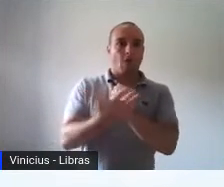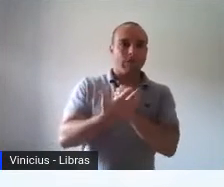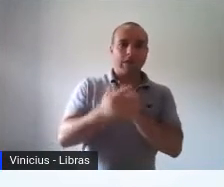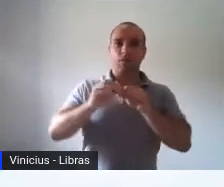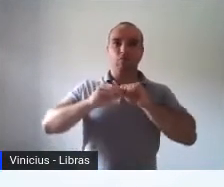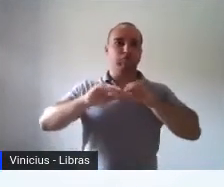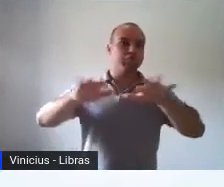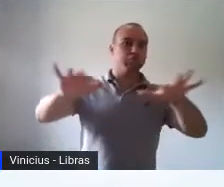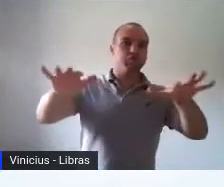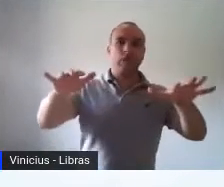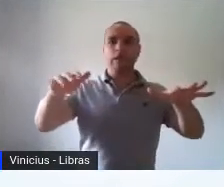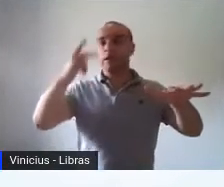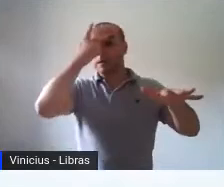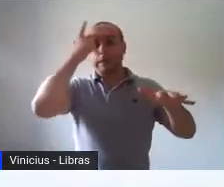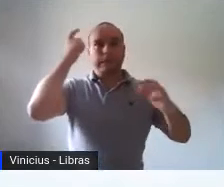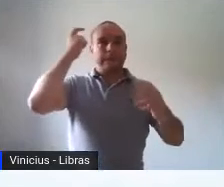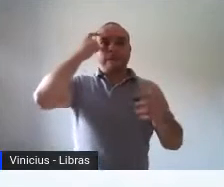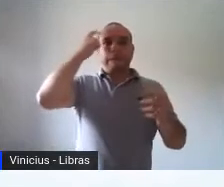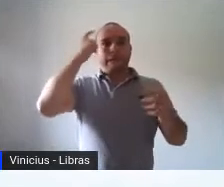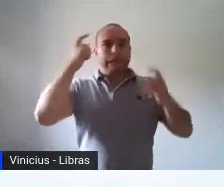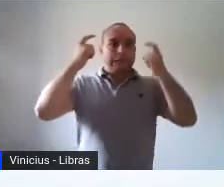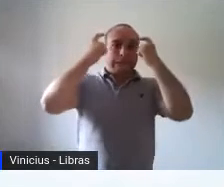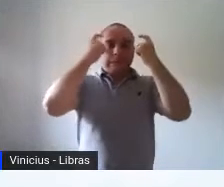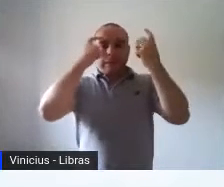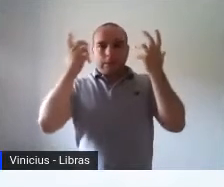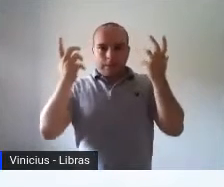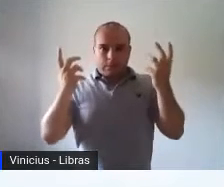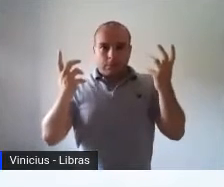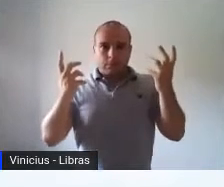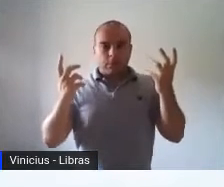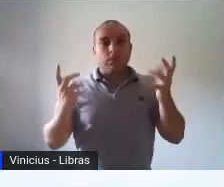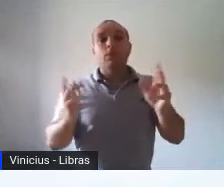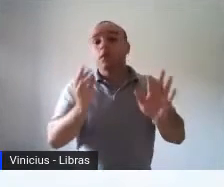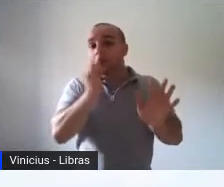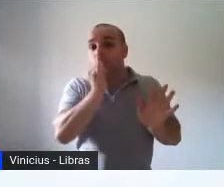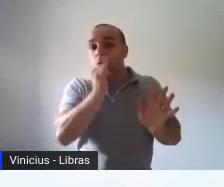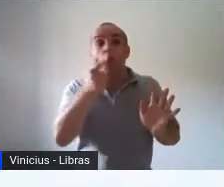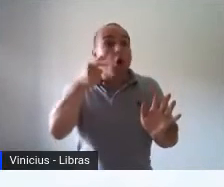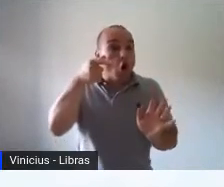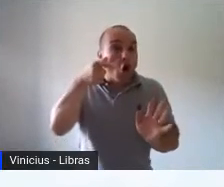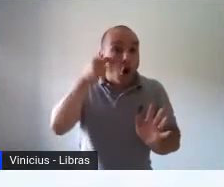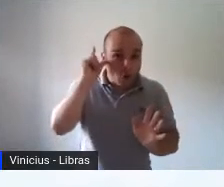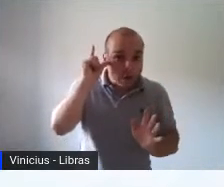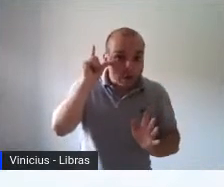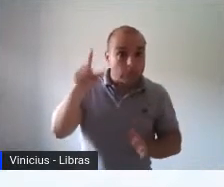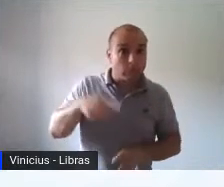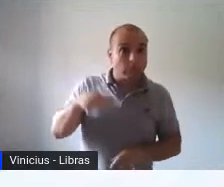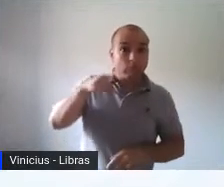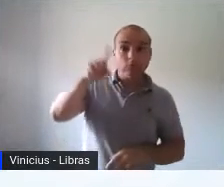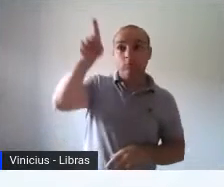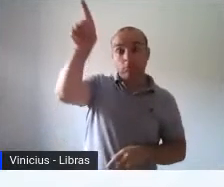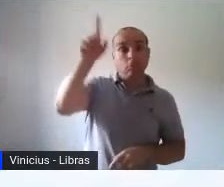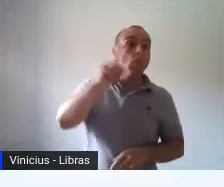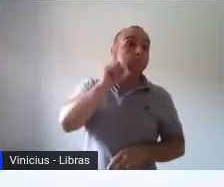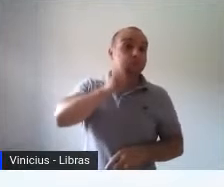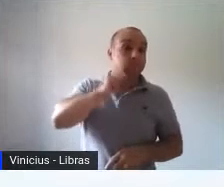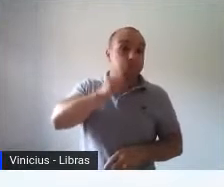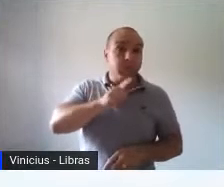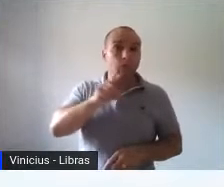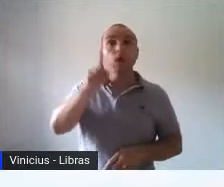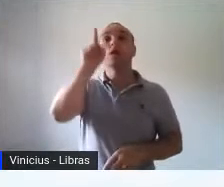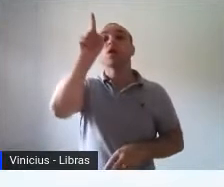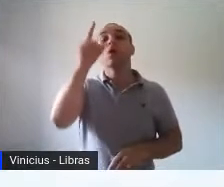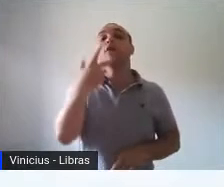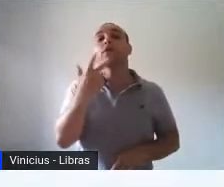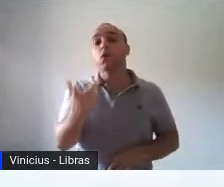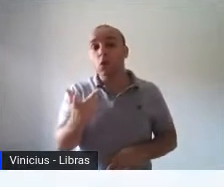já está ultrapassada. Até os Estados Unidos ontem já teve um pacote extremamente grande para ajuda, né, para investimento e ajuda à população. Anunciou de